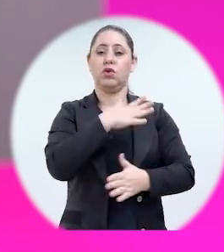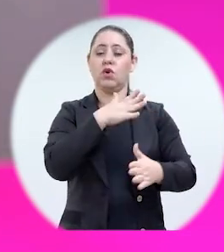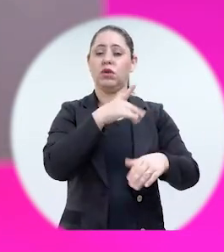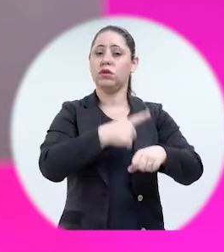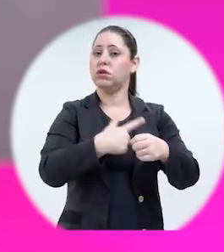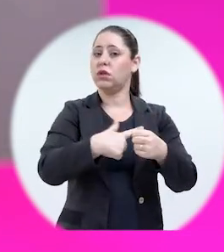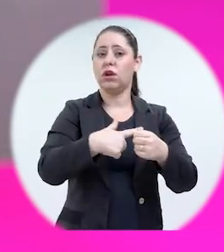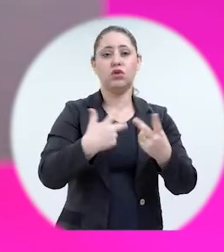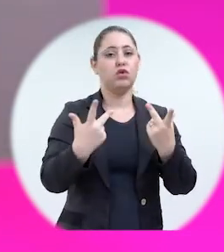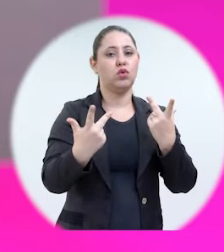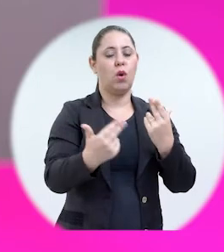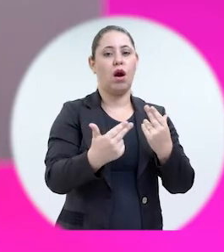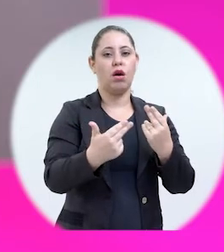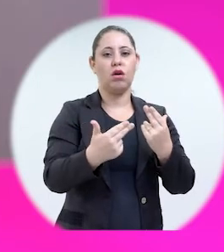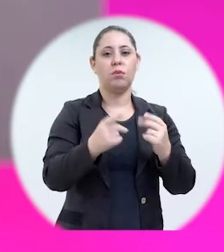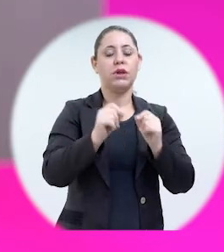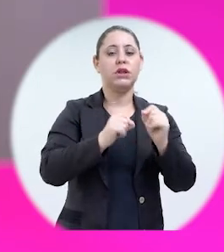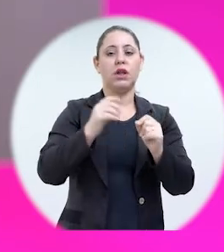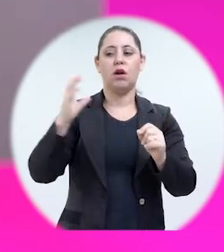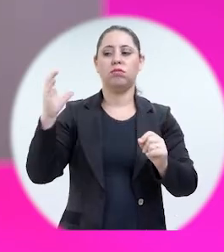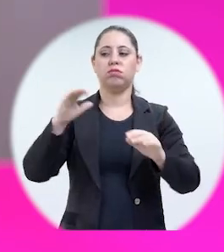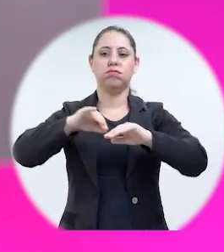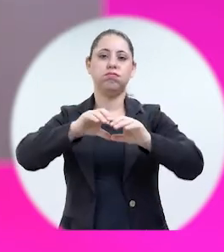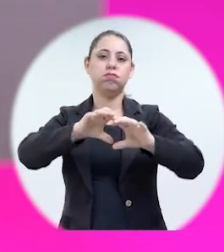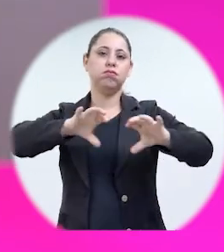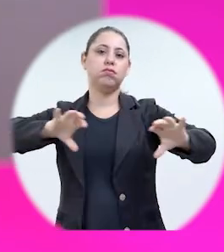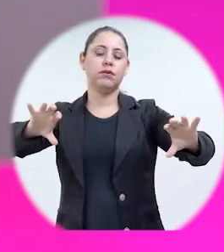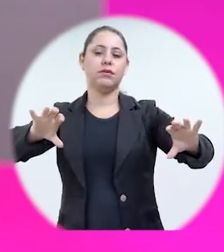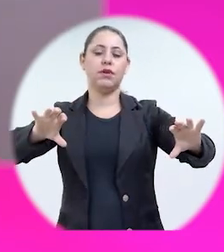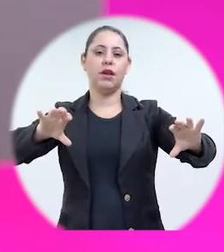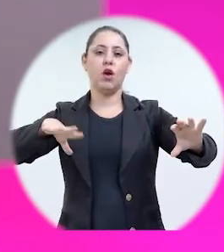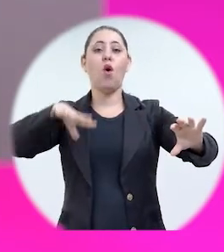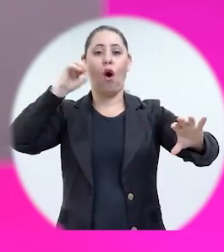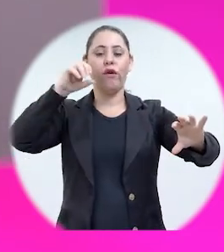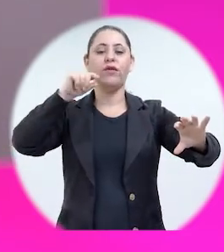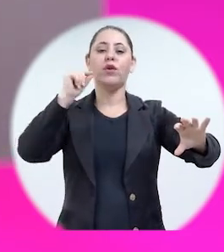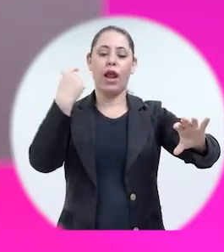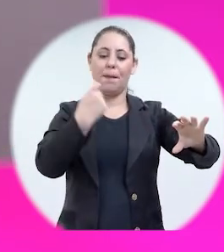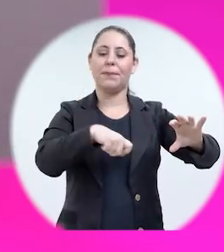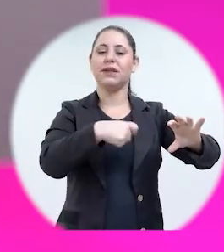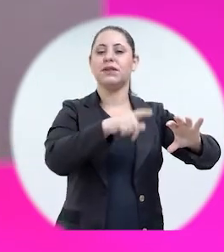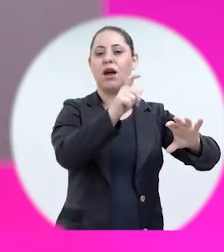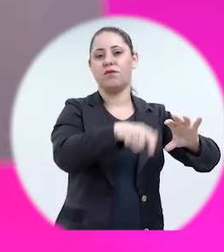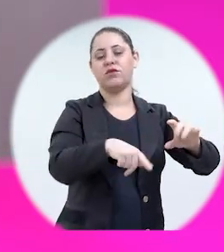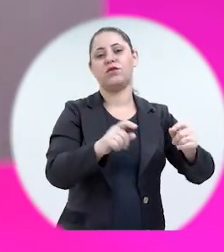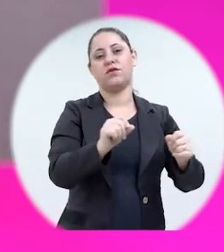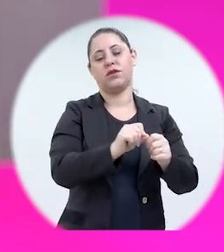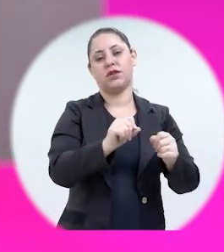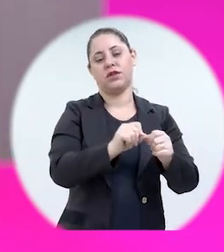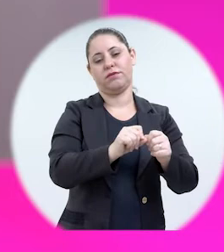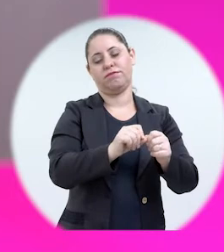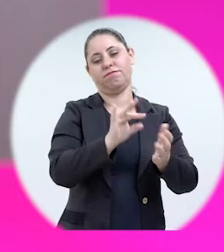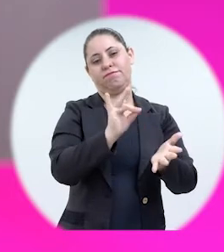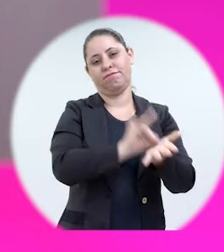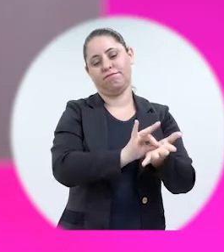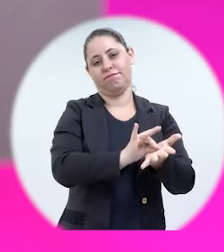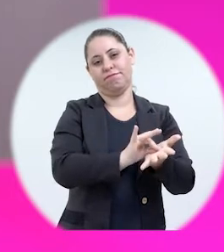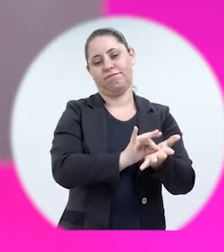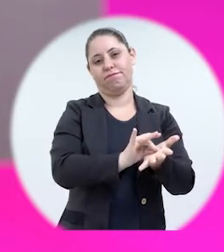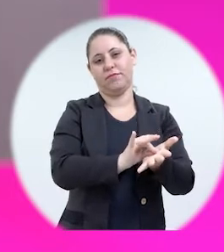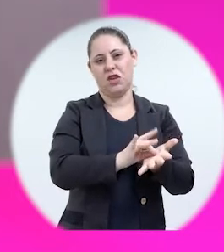saúde naquela mesma cidade, para que ela se livre do agressor, né? Então, eu escutei o que ela realmente precisava, né? Eu já não